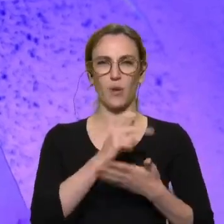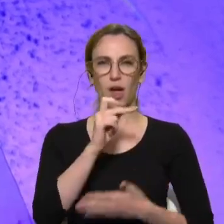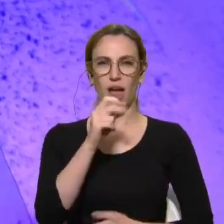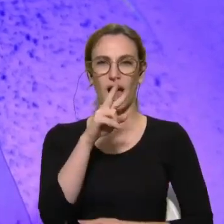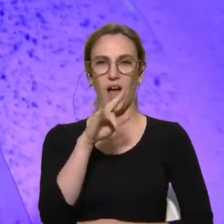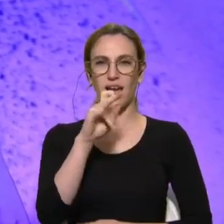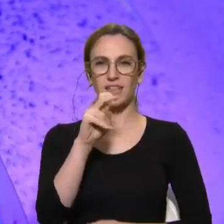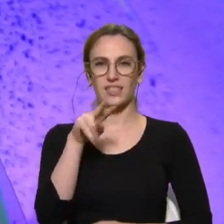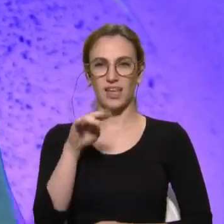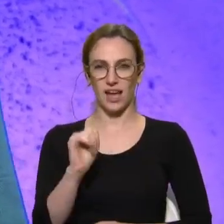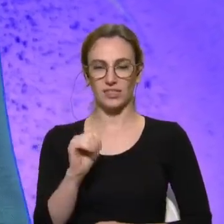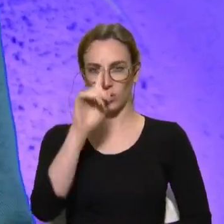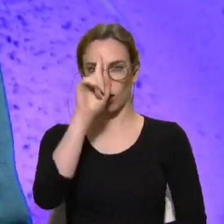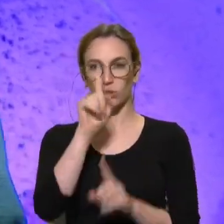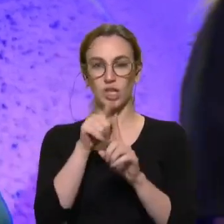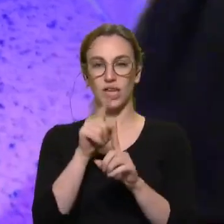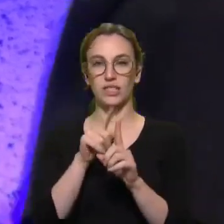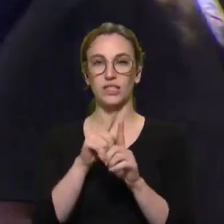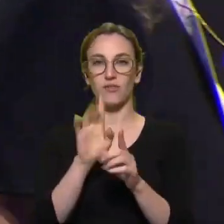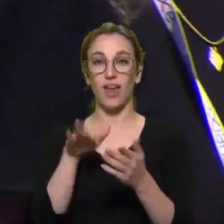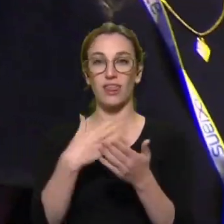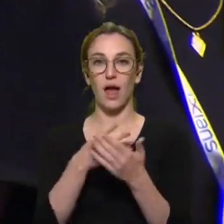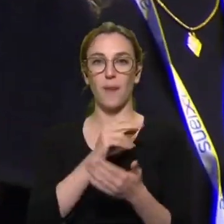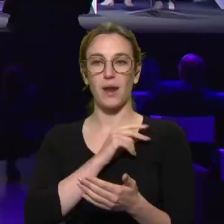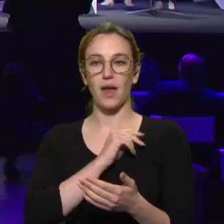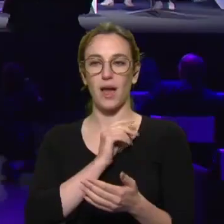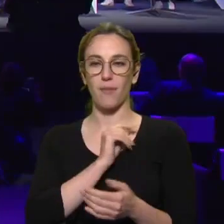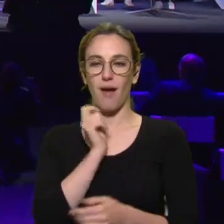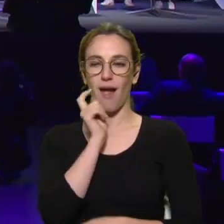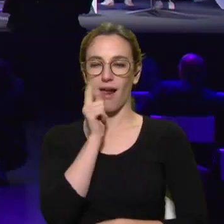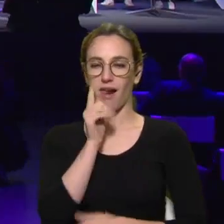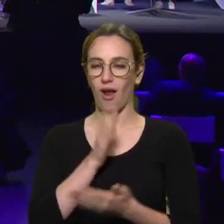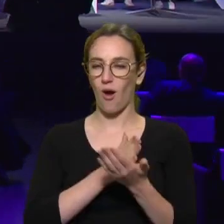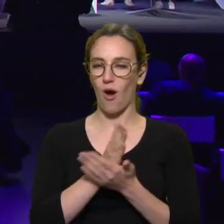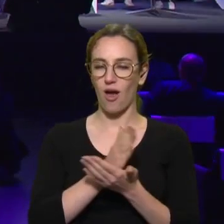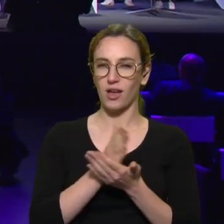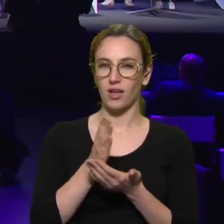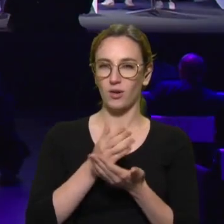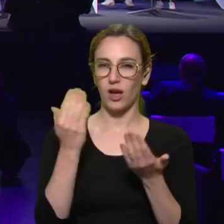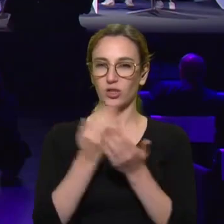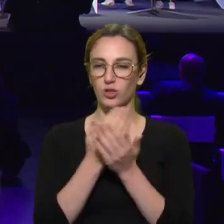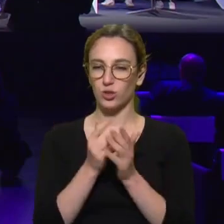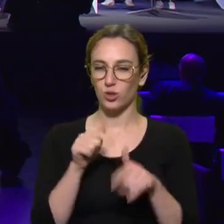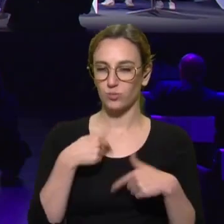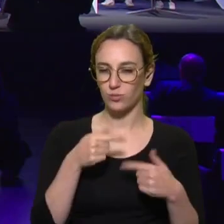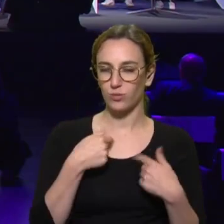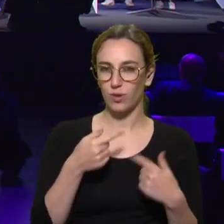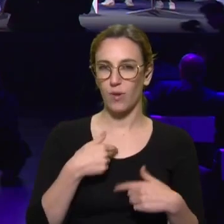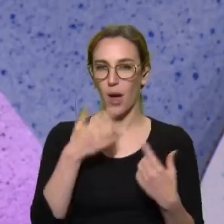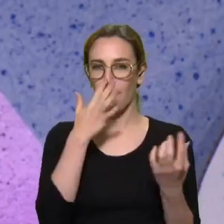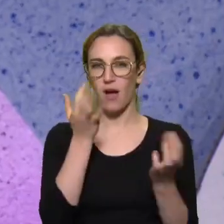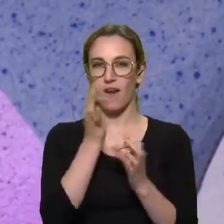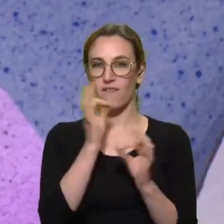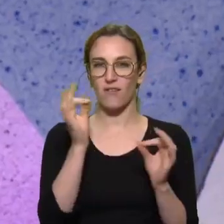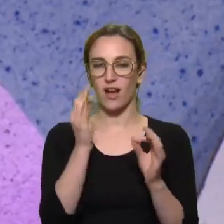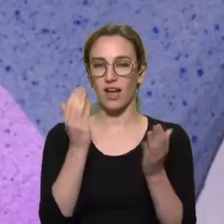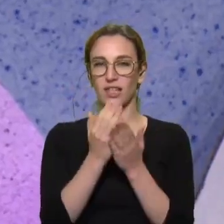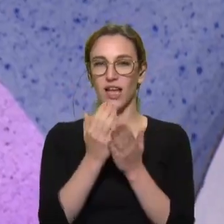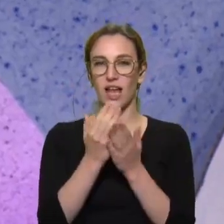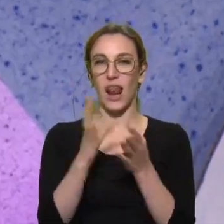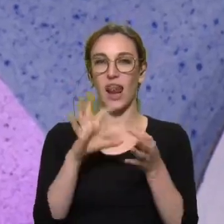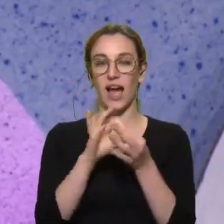a excelência para quem continua a prosseguir os seus estudos, a excelência académica em termos de dissertações de